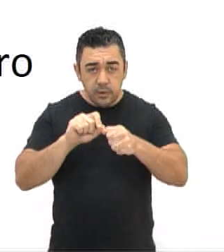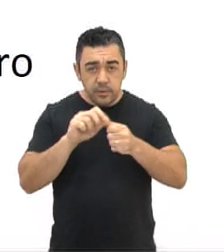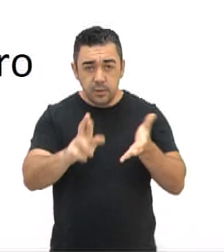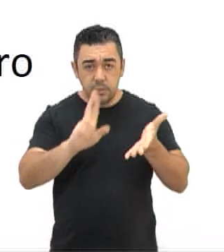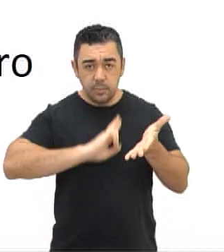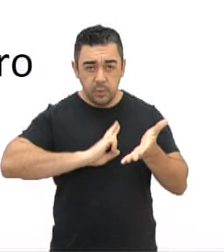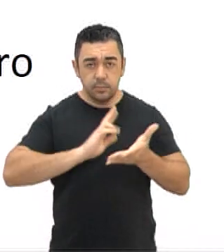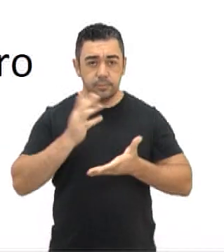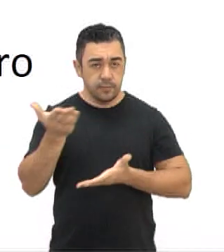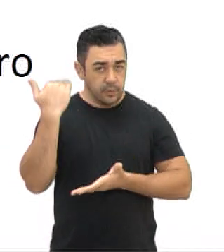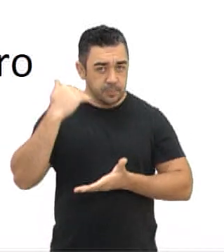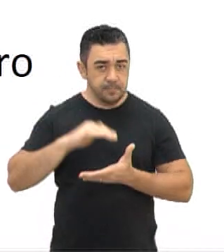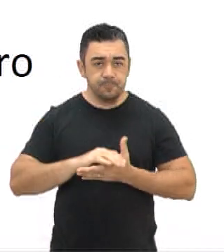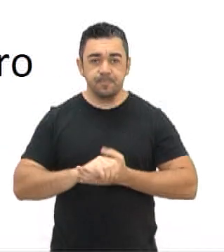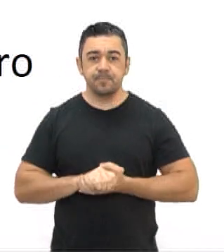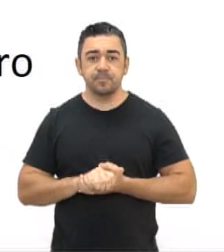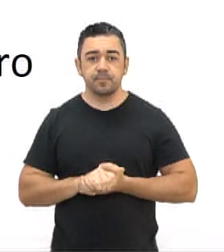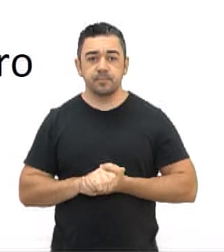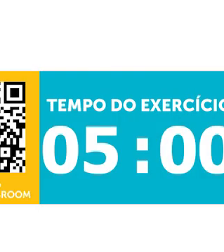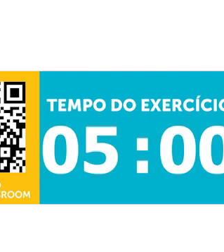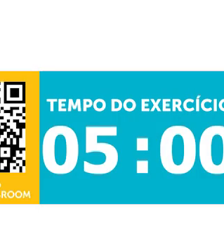darem a resposta. Vamos lá?